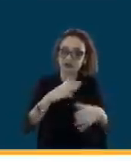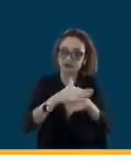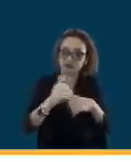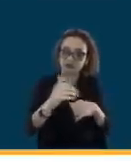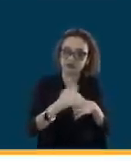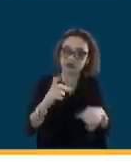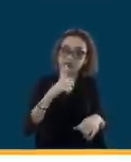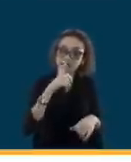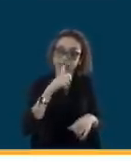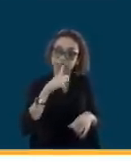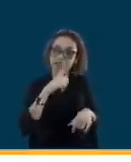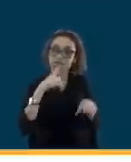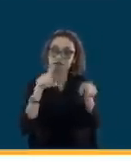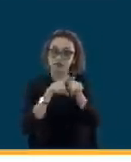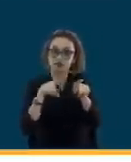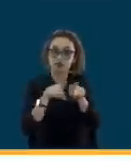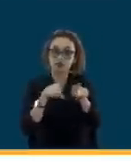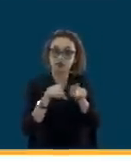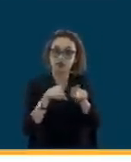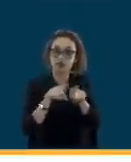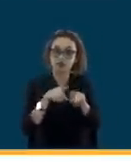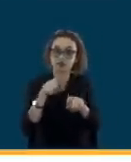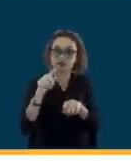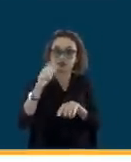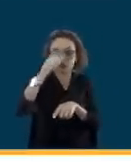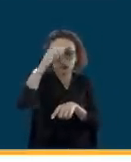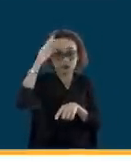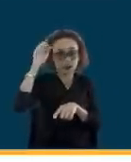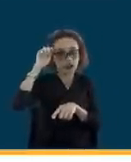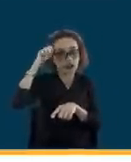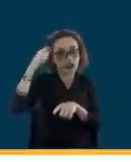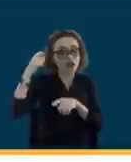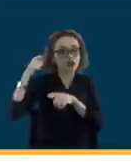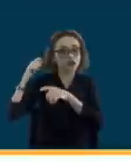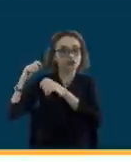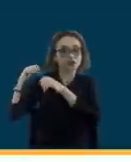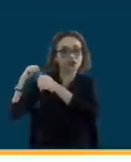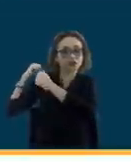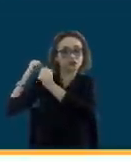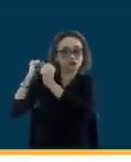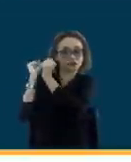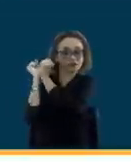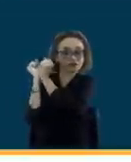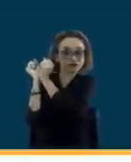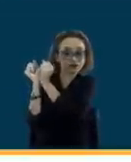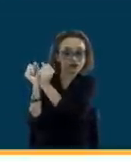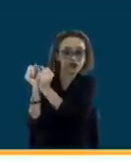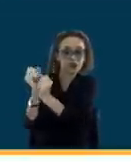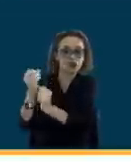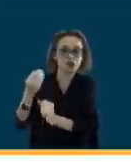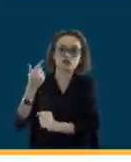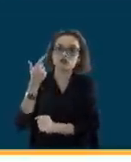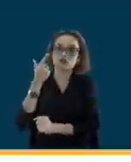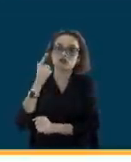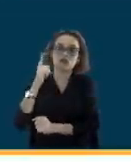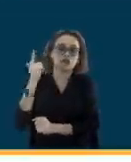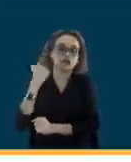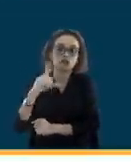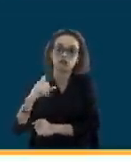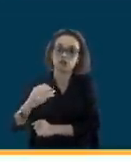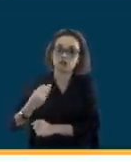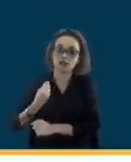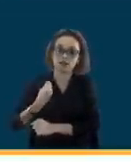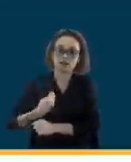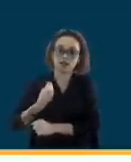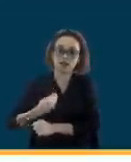Os africanos escravizados, eles não sobreviveriam nos quilombos se eles não se encontrassem com os povos indígenas e os povos indígenas